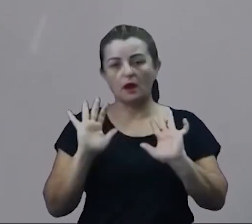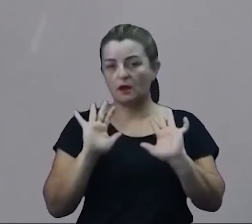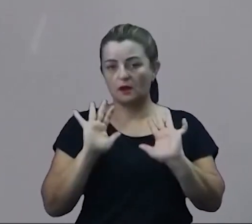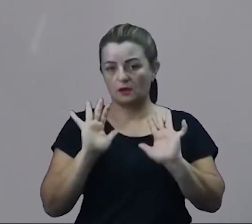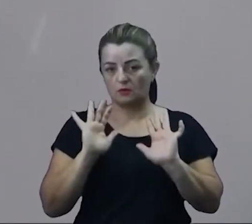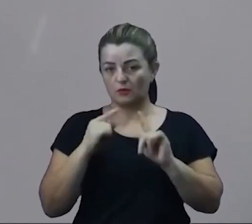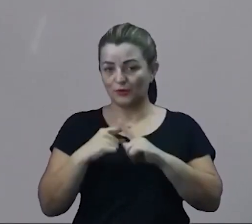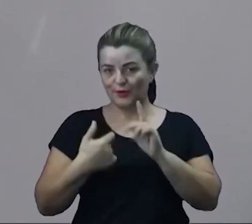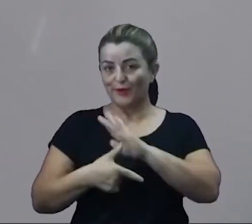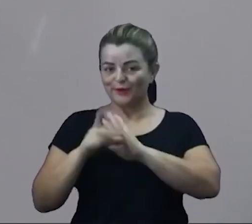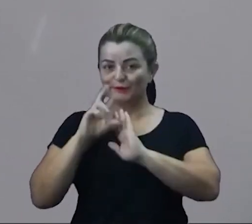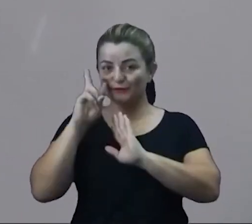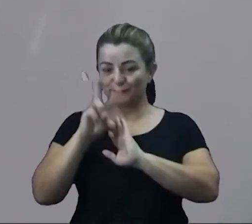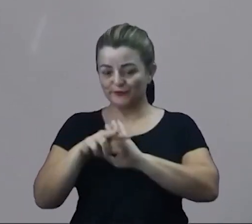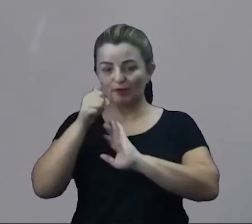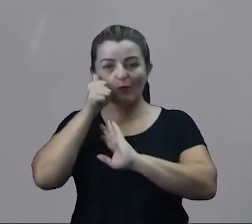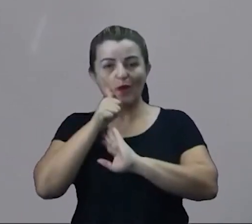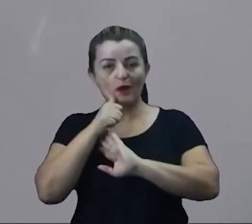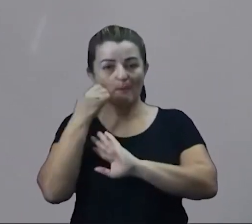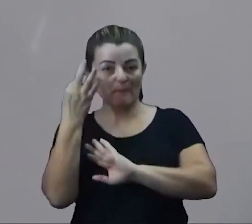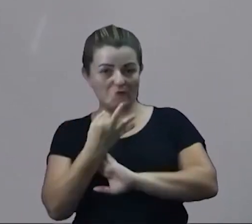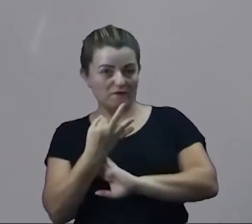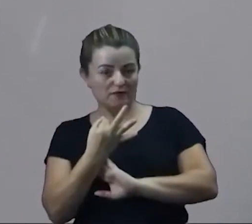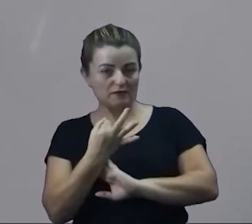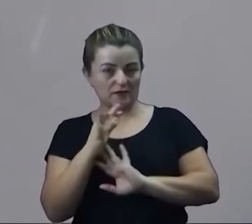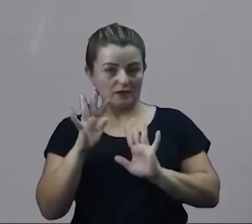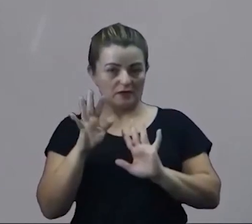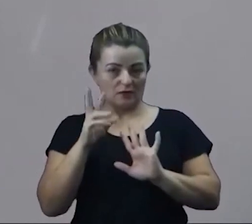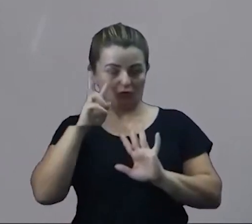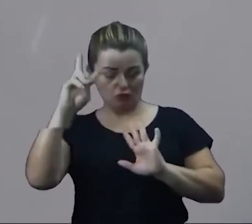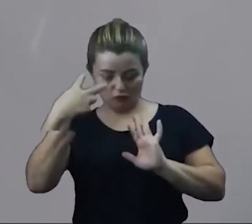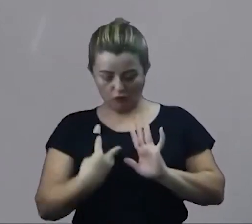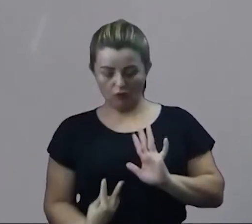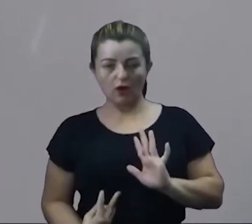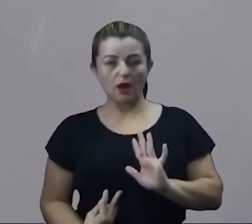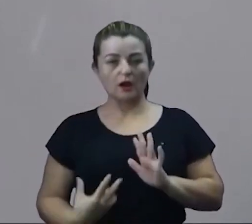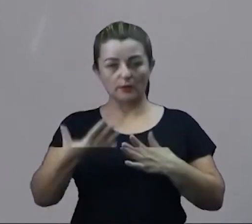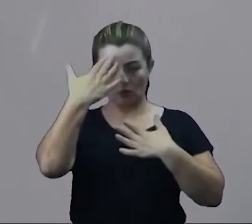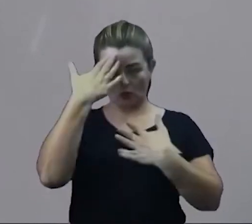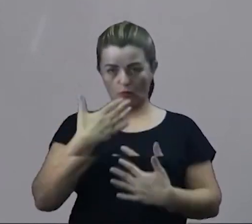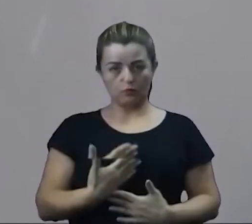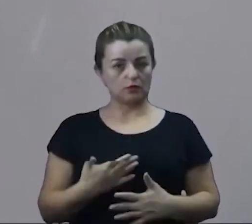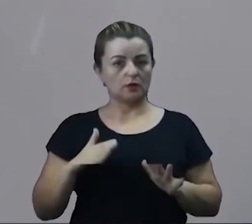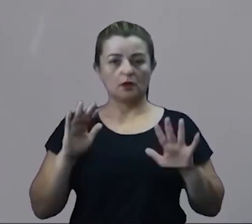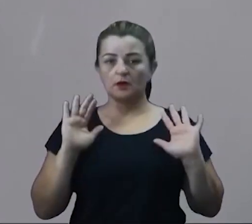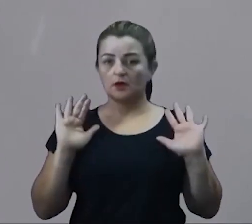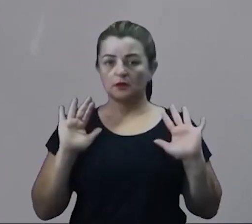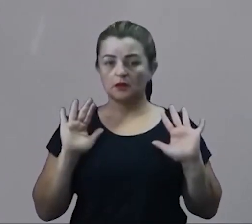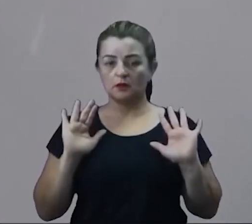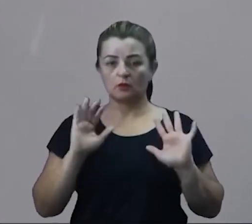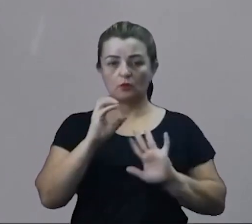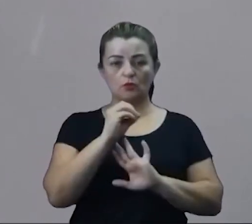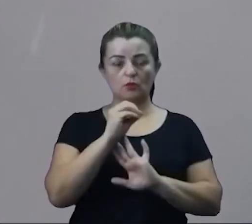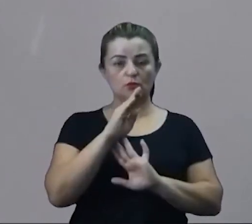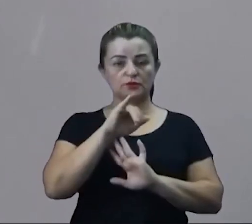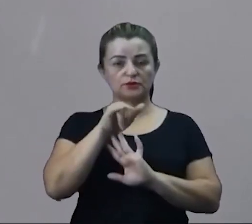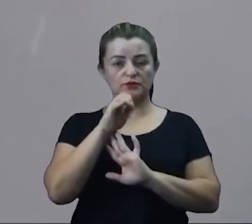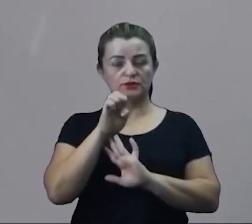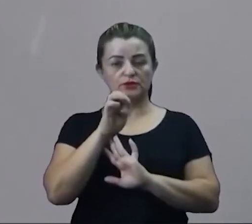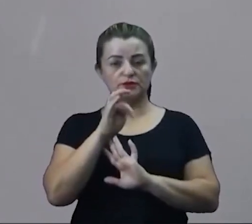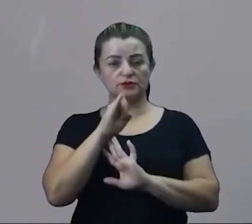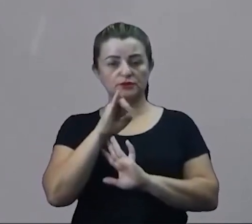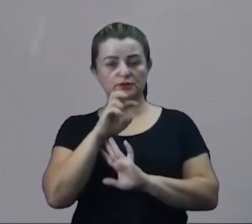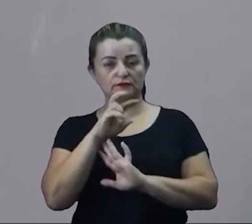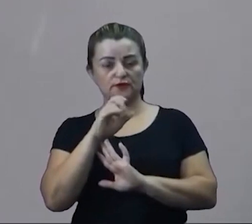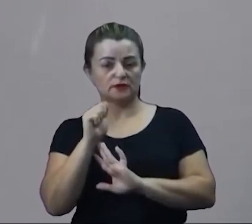né, na antiguidade, que ela não tem o olhar só para o corpo da mulher, né, uma objetificação, mas ela também